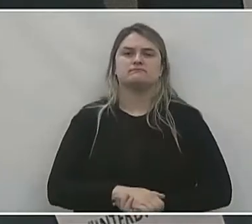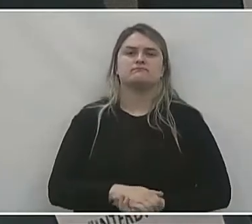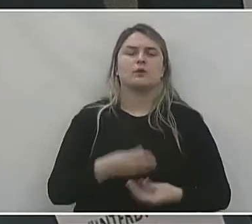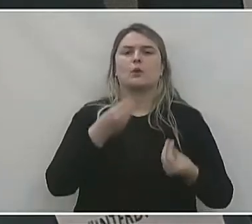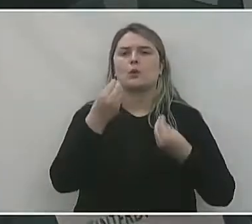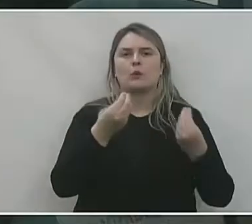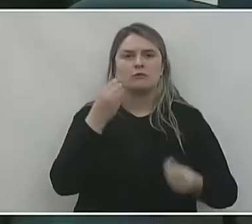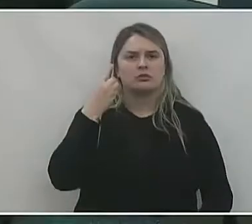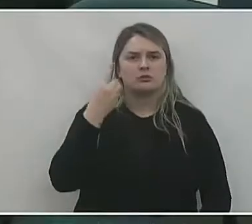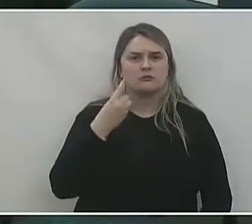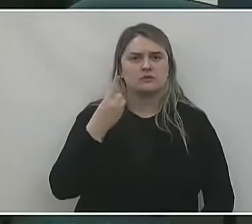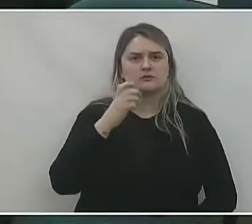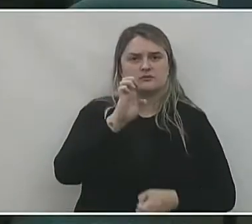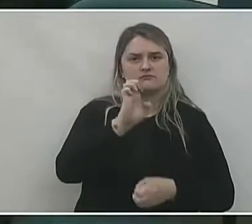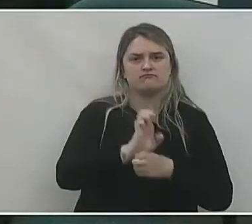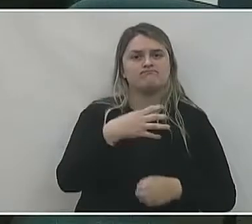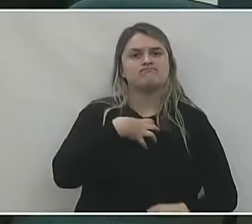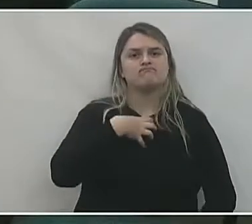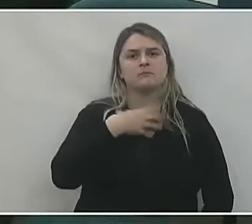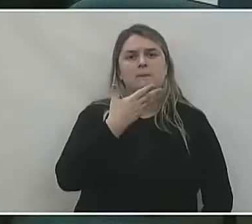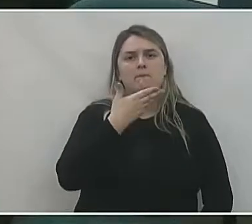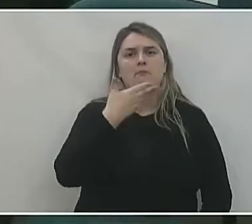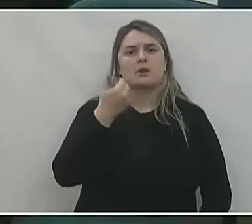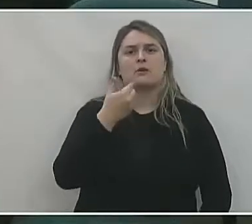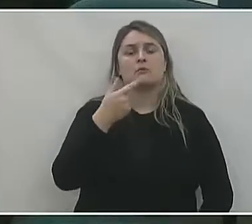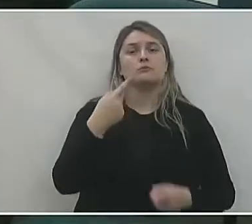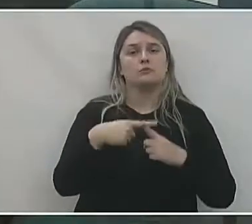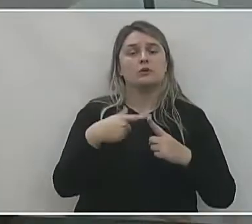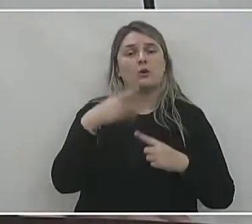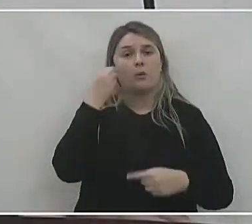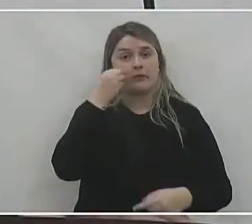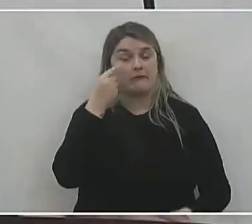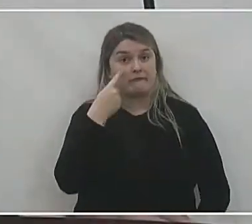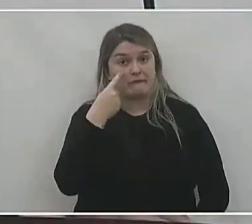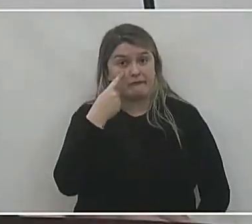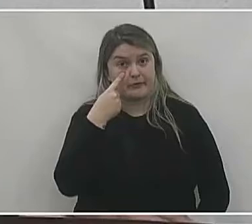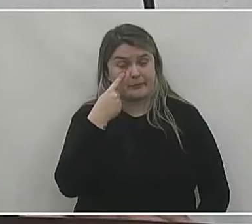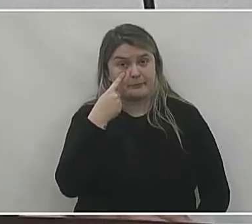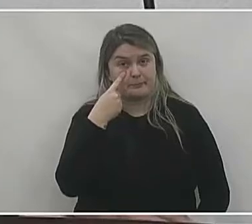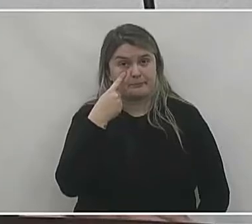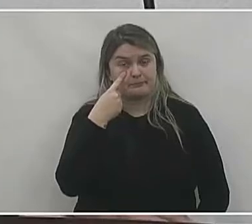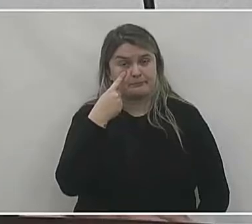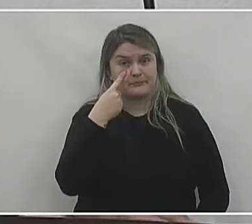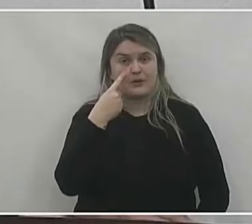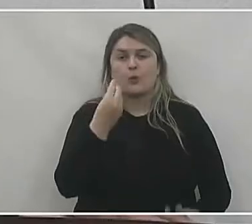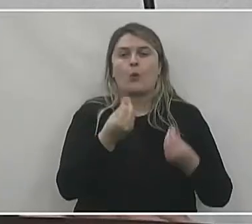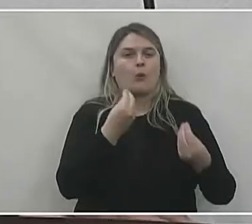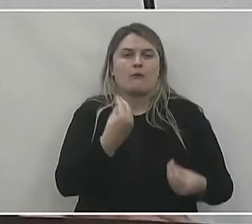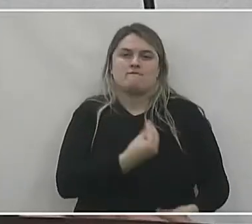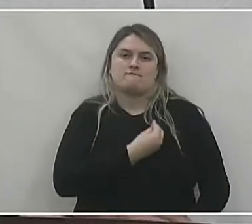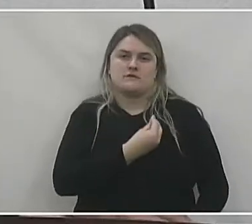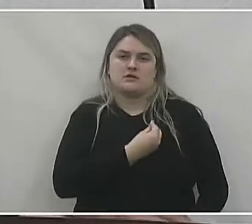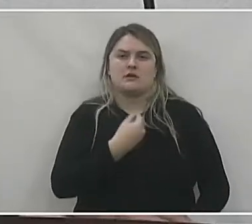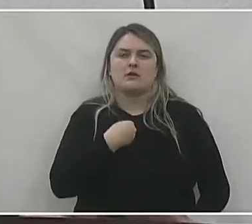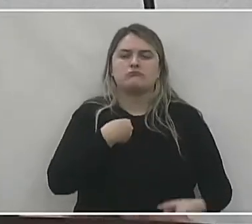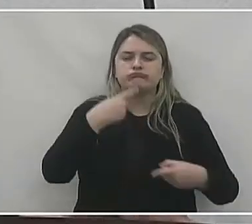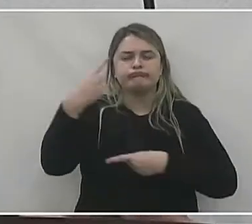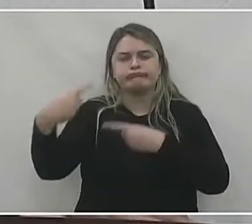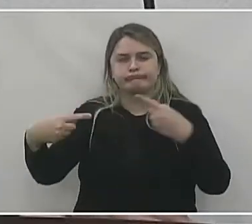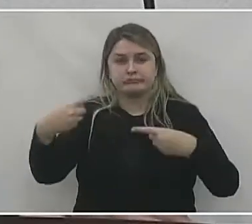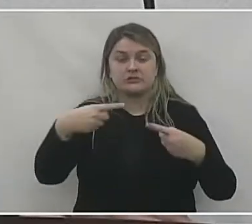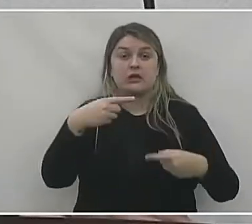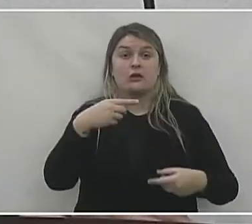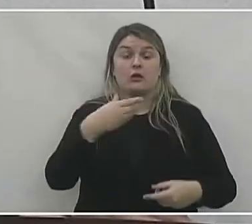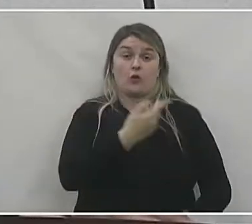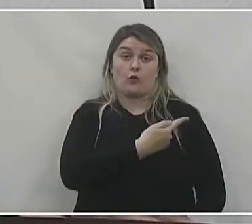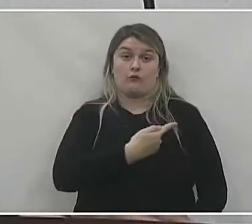Como deputado estadual, eu me senti melhor, porque eu tive uma oportunidade. Veja como é que é a vida. A vida é o seguinte, eu disputei, no governo